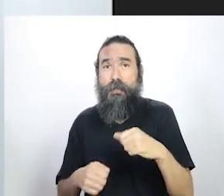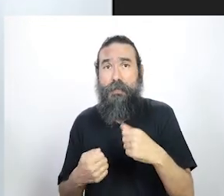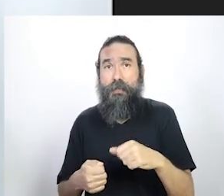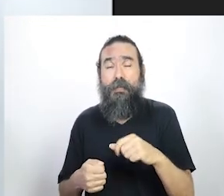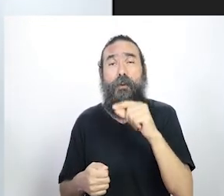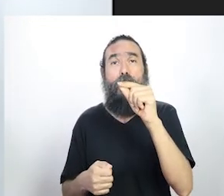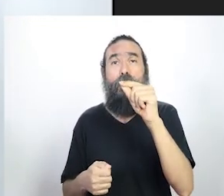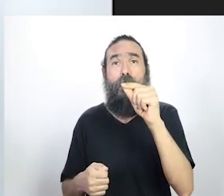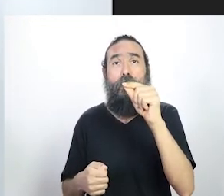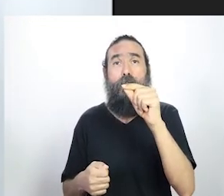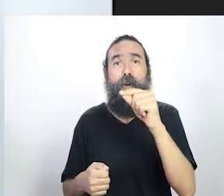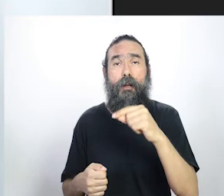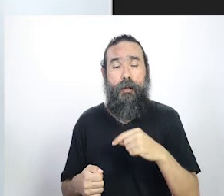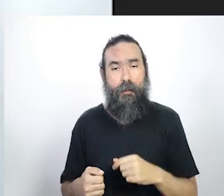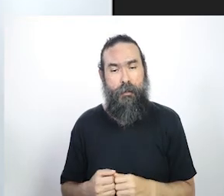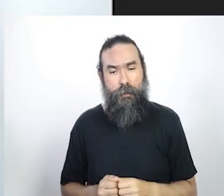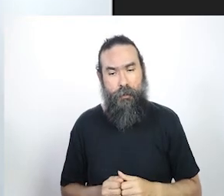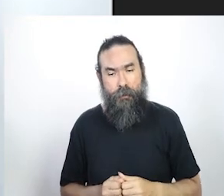esse espaço de